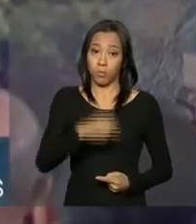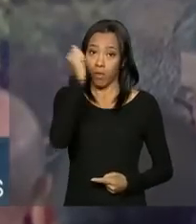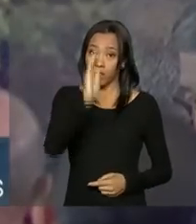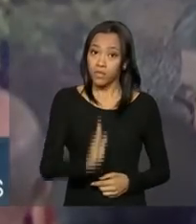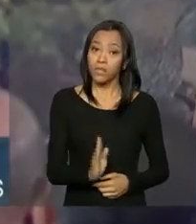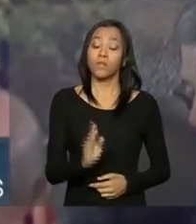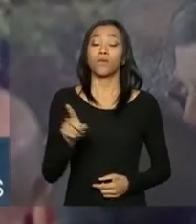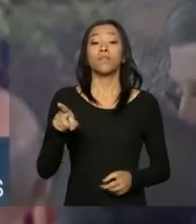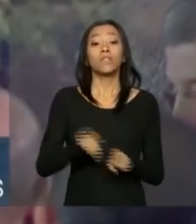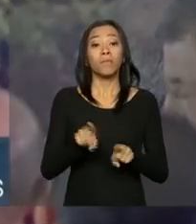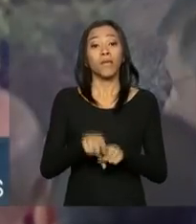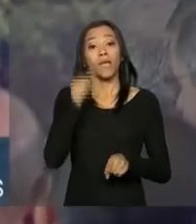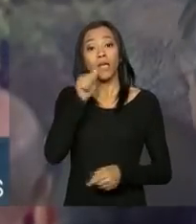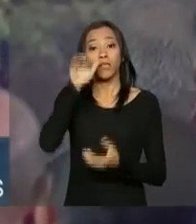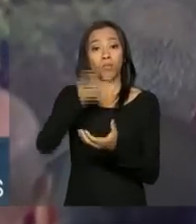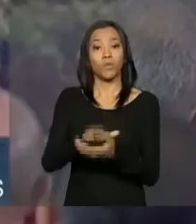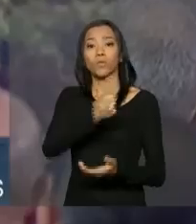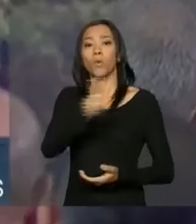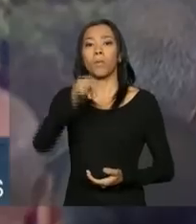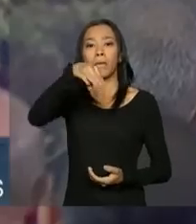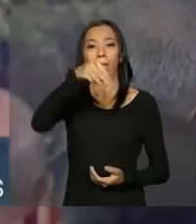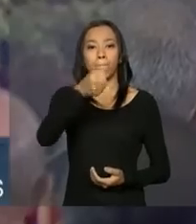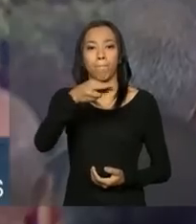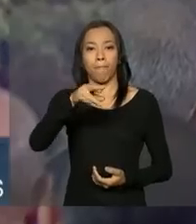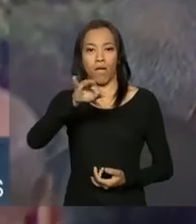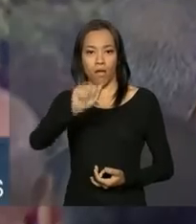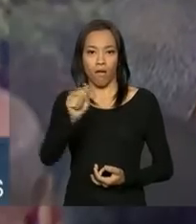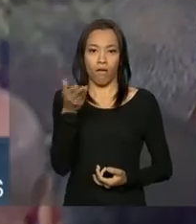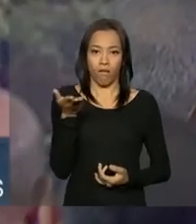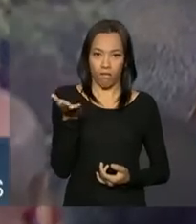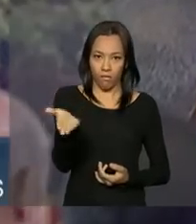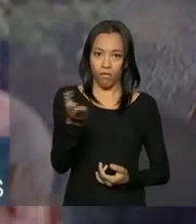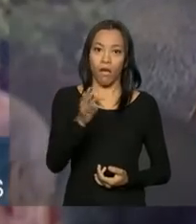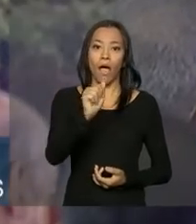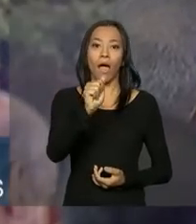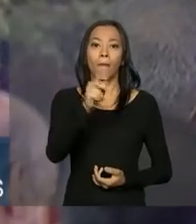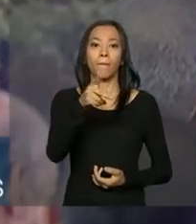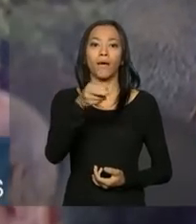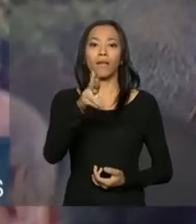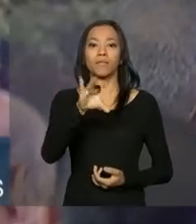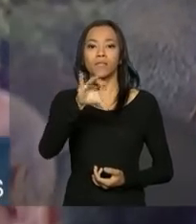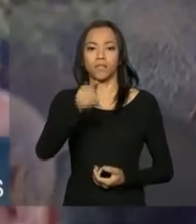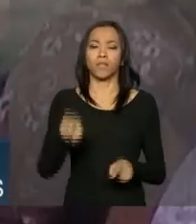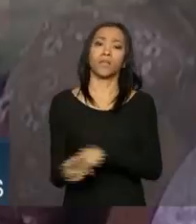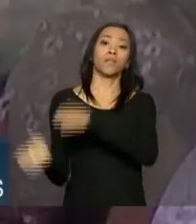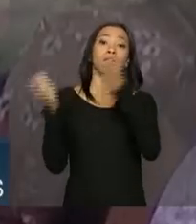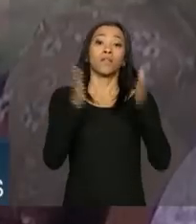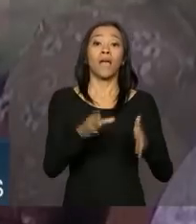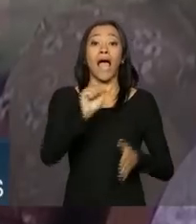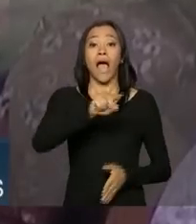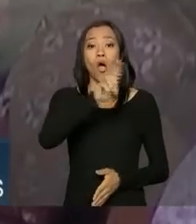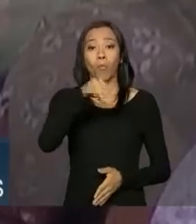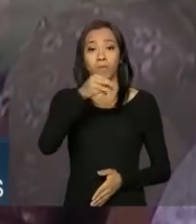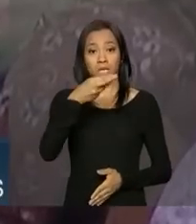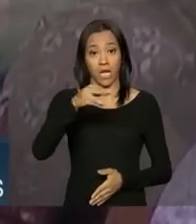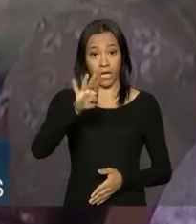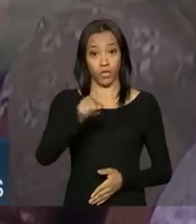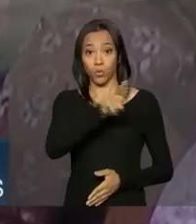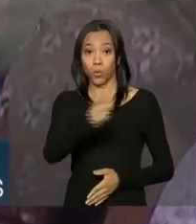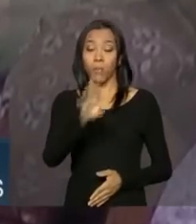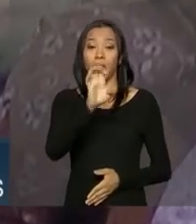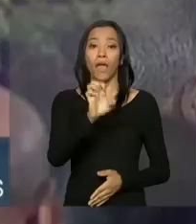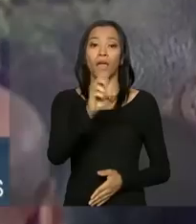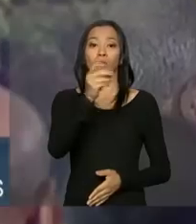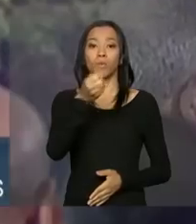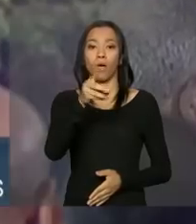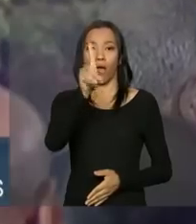Brasileiro, e a senhora Maria Aparecida Vilas Boas. O almirante de esquadra Eduardo Bacelar